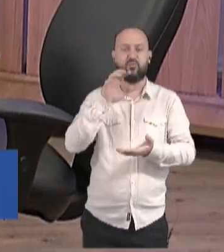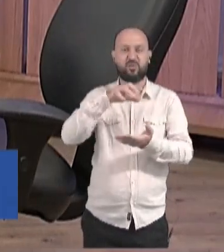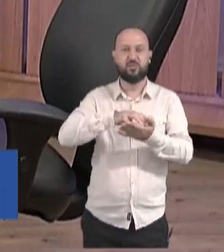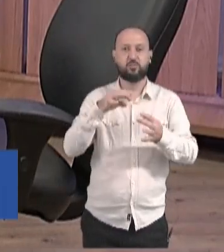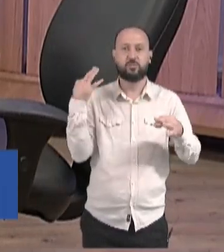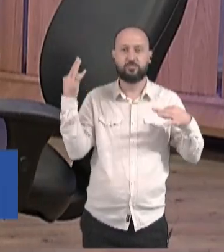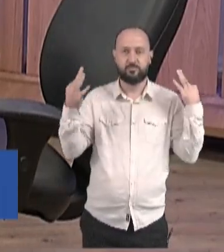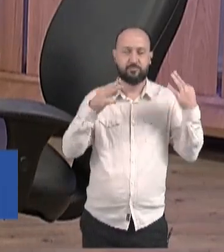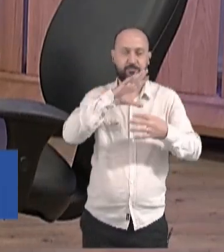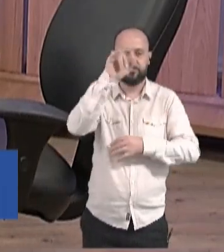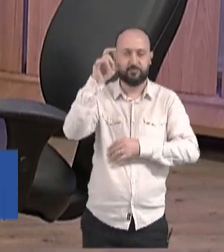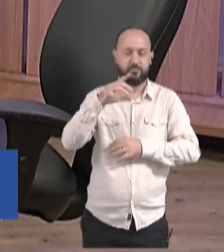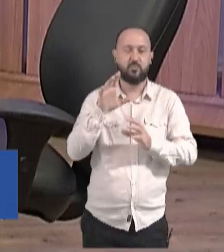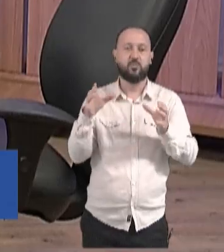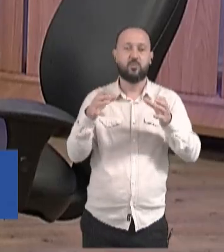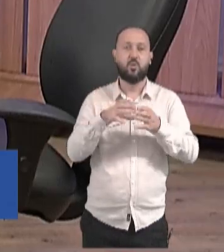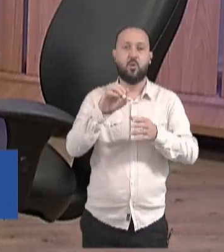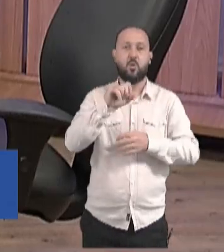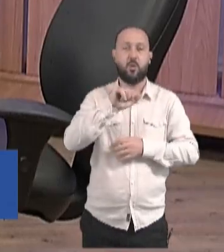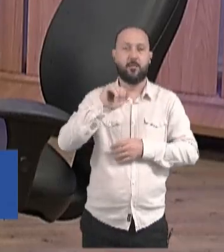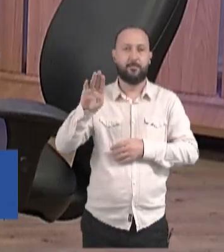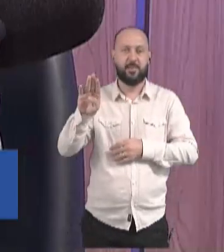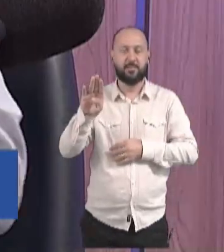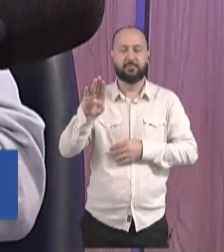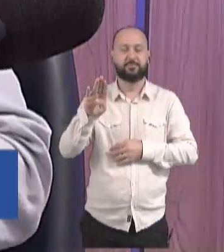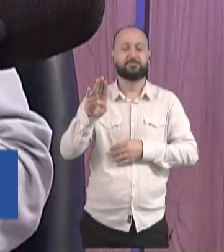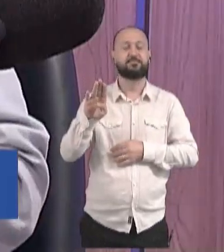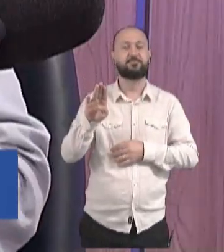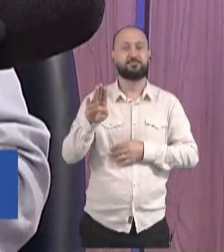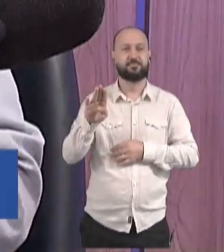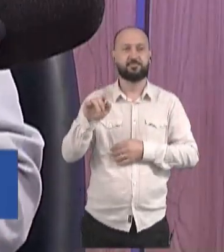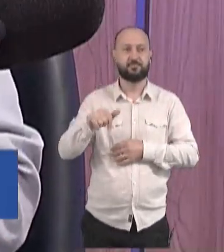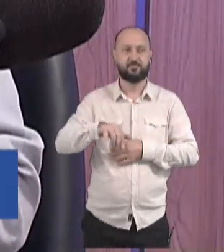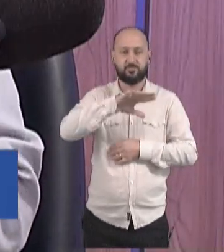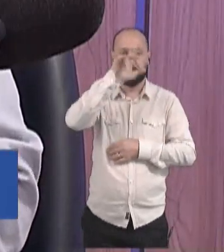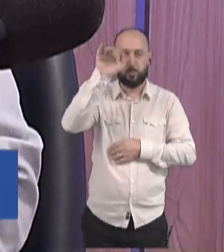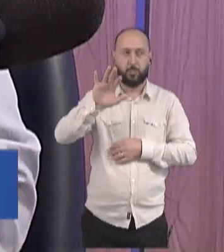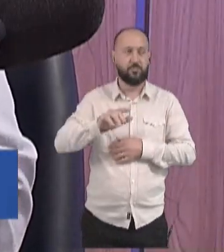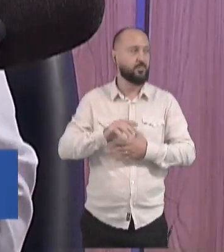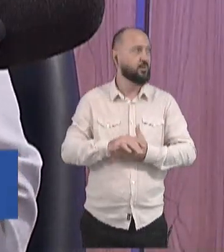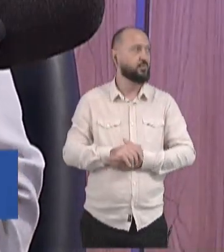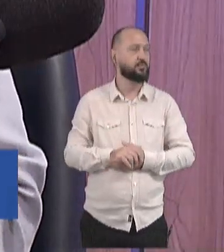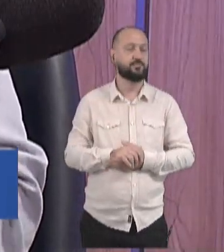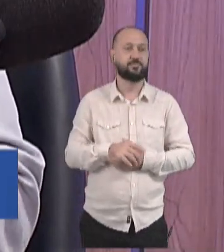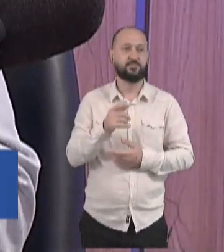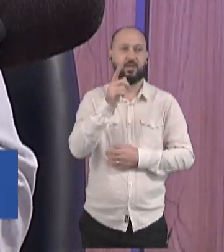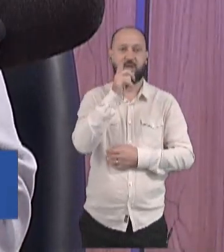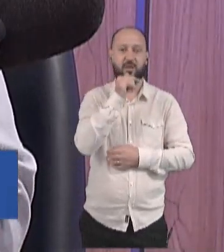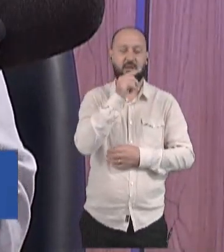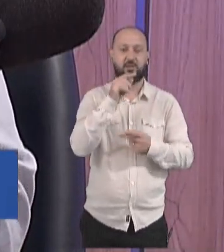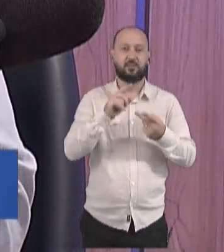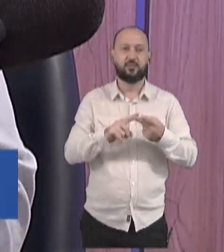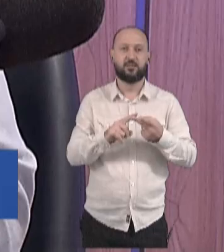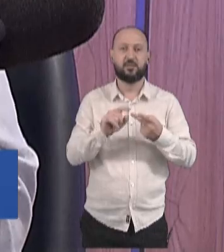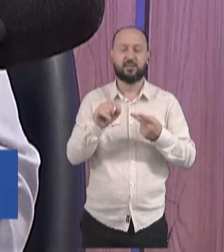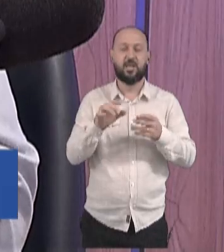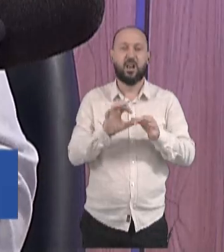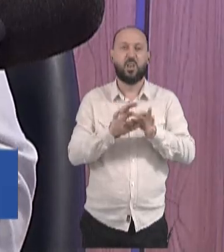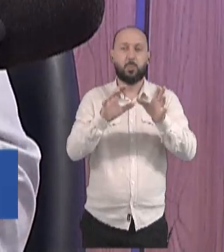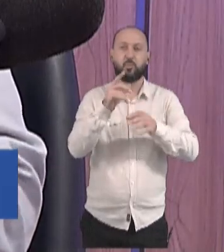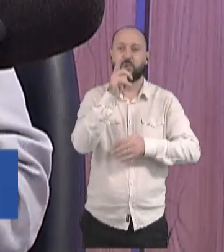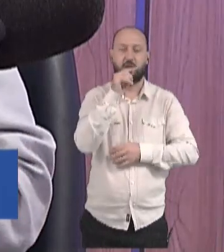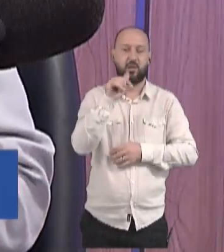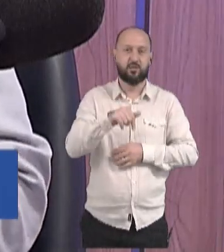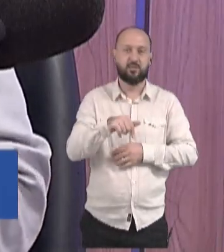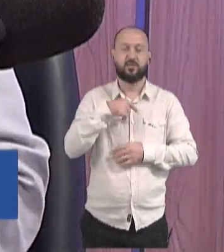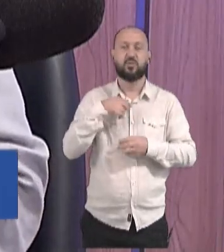de Mato Grosso do Sul, a Ordem dos Advogados do Brasil, na seccional aqui de Mato Grosso do Sul, a Águas Guariroba, que é a concessionária de